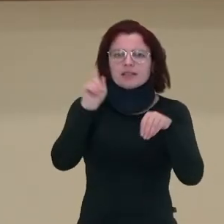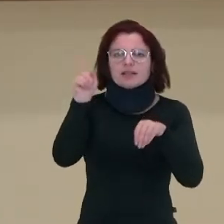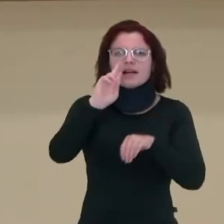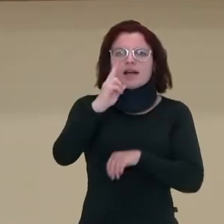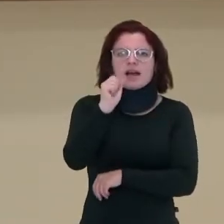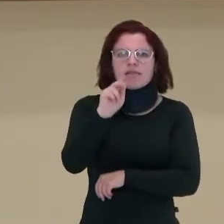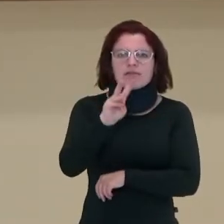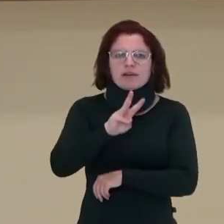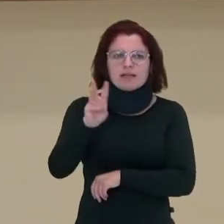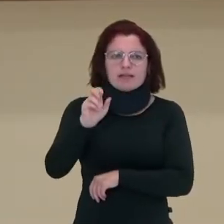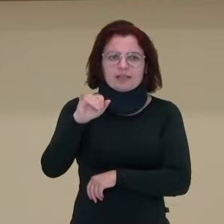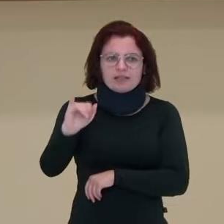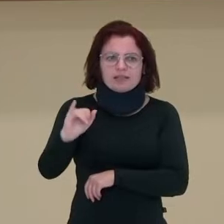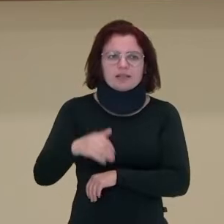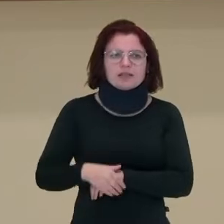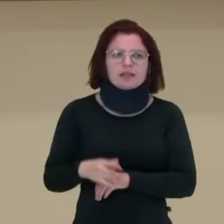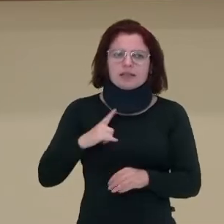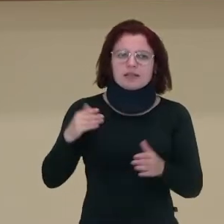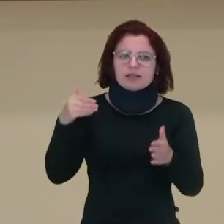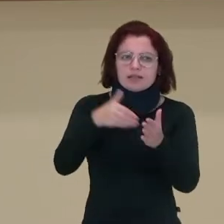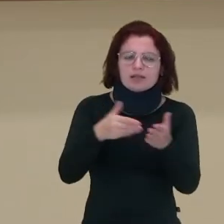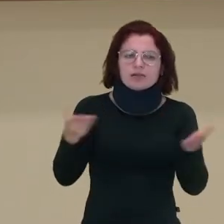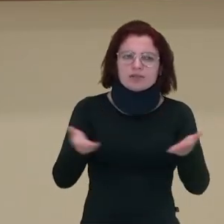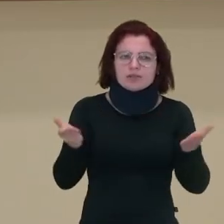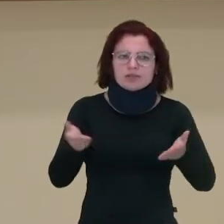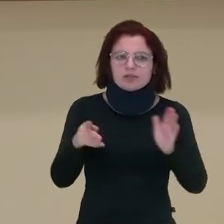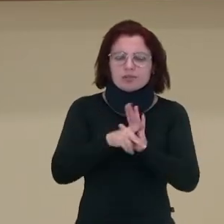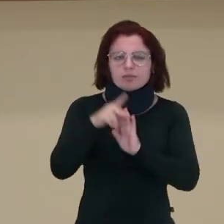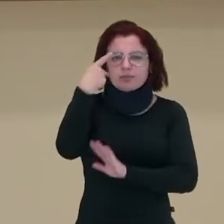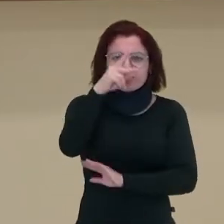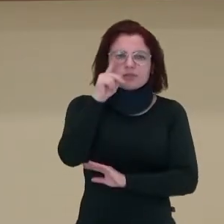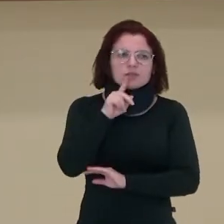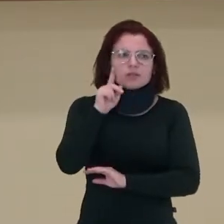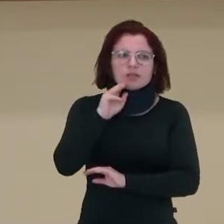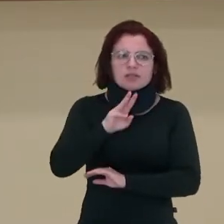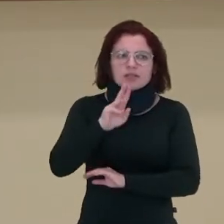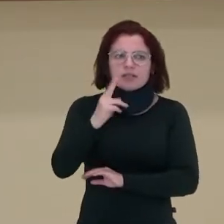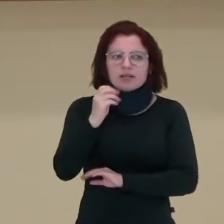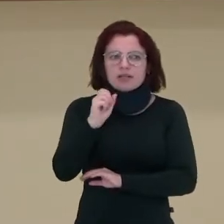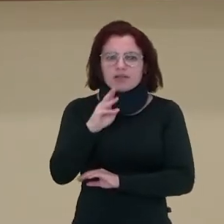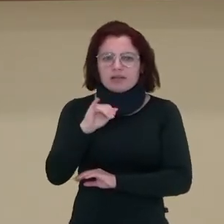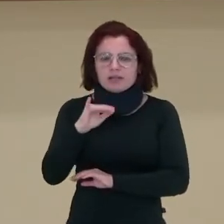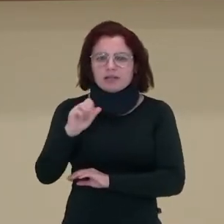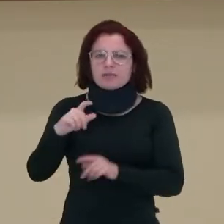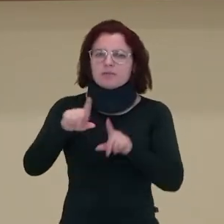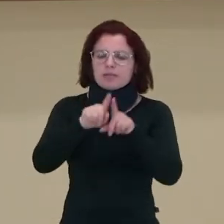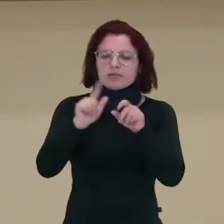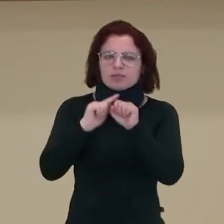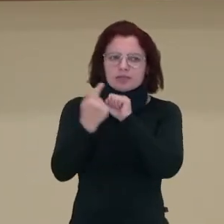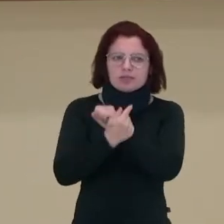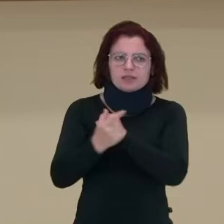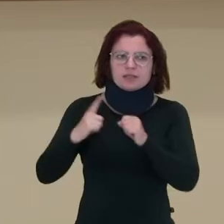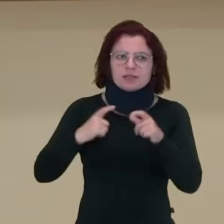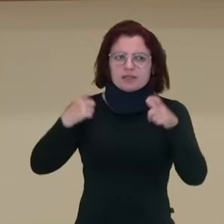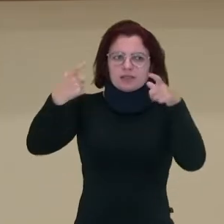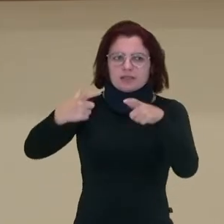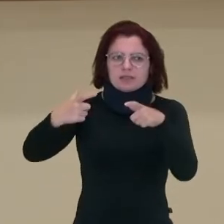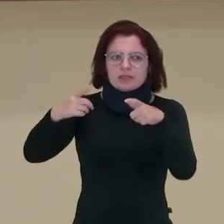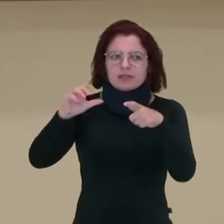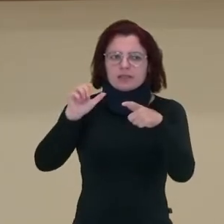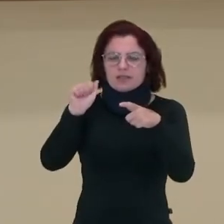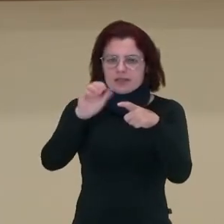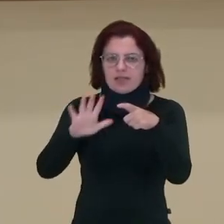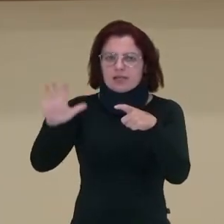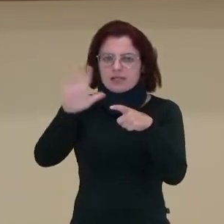Havaí, que ainda hoje é considerado um estado norte-americano, apesar de geograficamente estar localizado